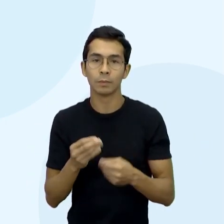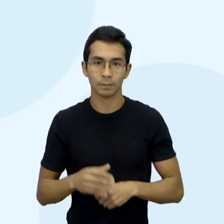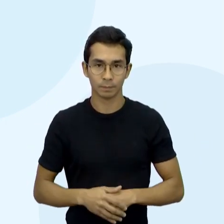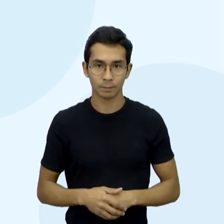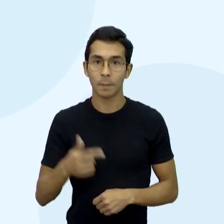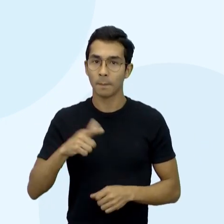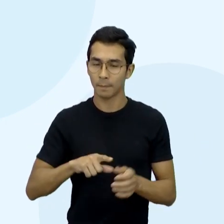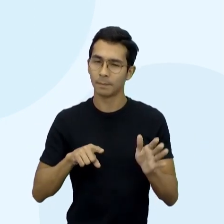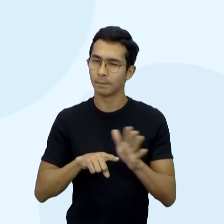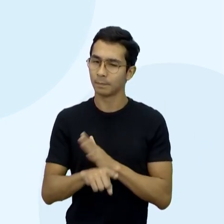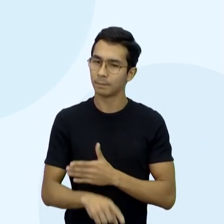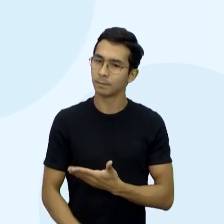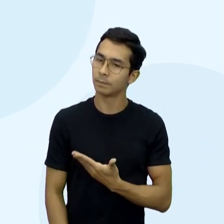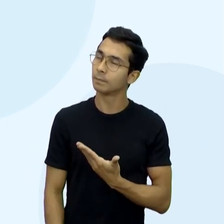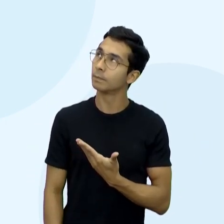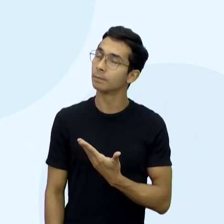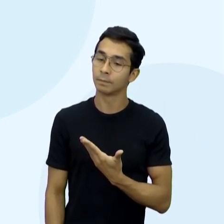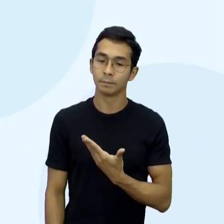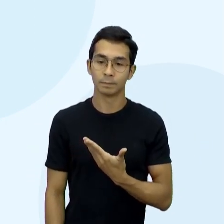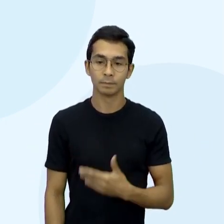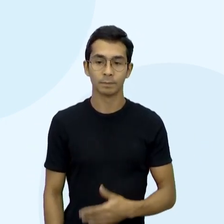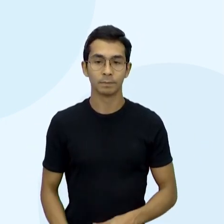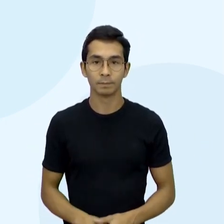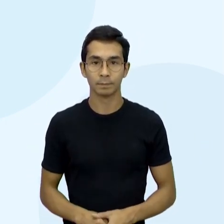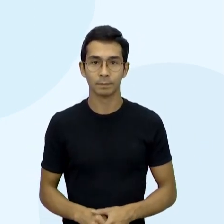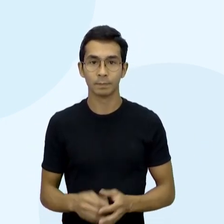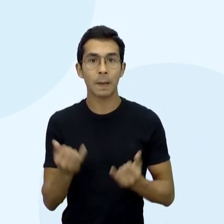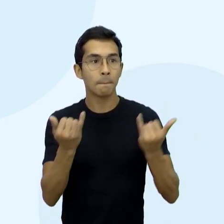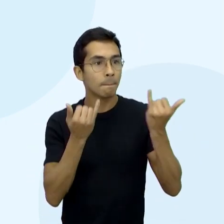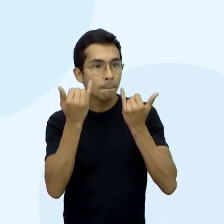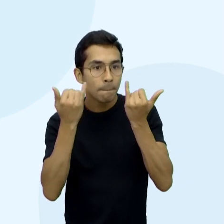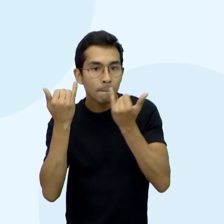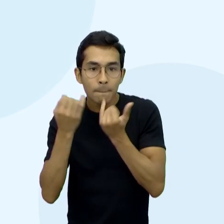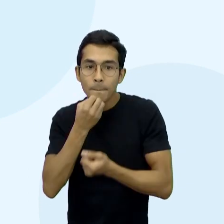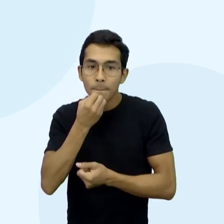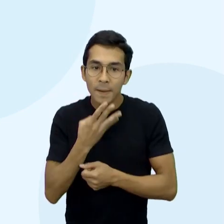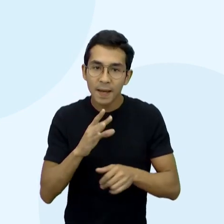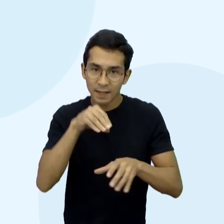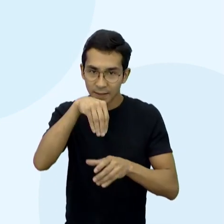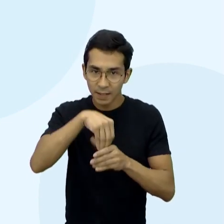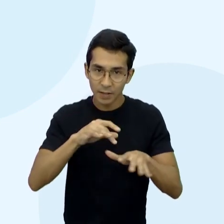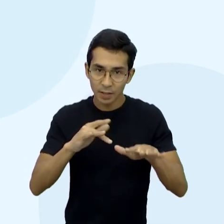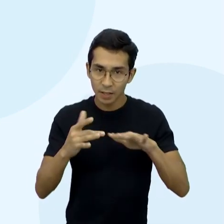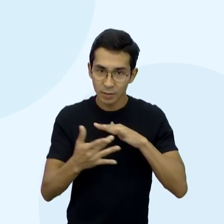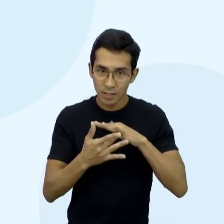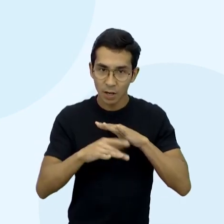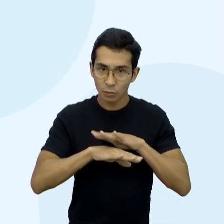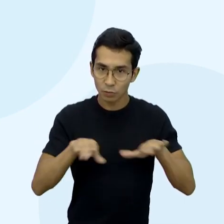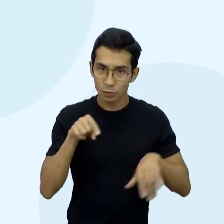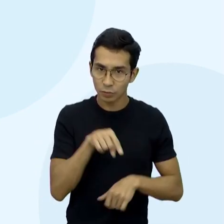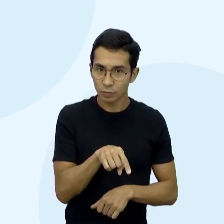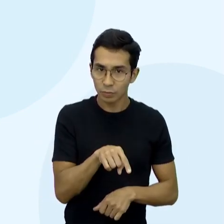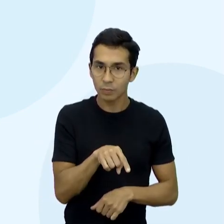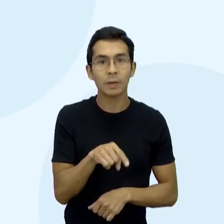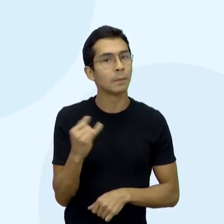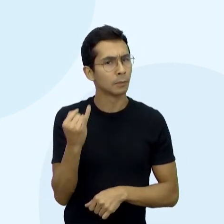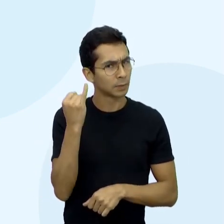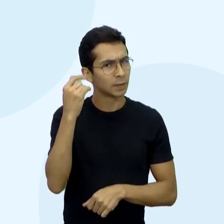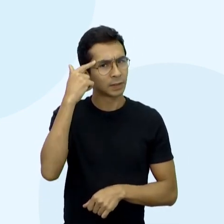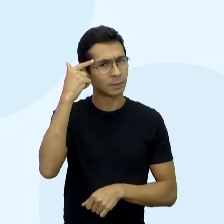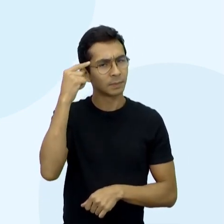Mais questionamentos. É possível se manter bem informado apenas seguindo as redes sociais? Olha que pergunta importante. É